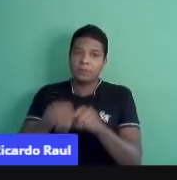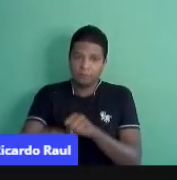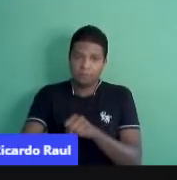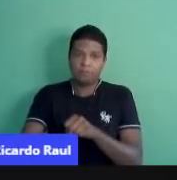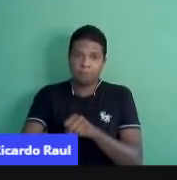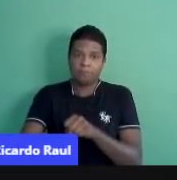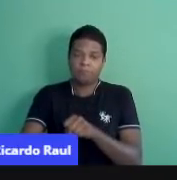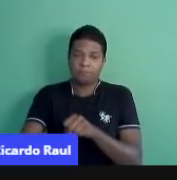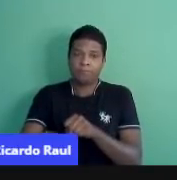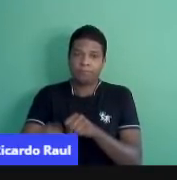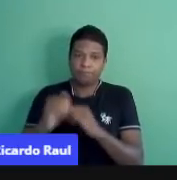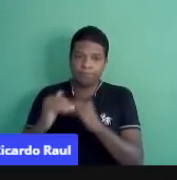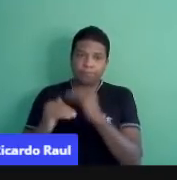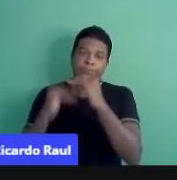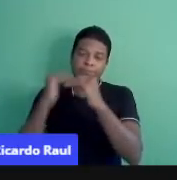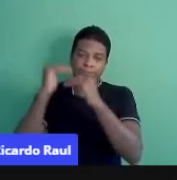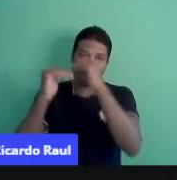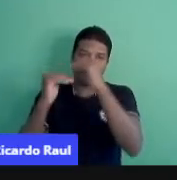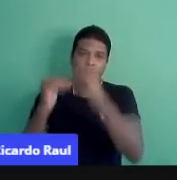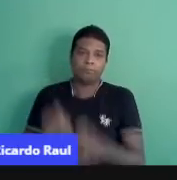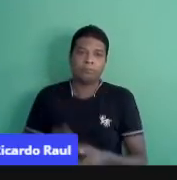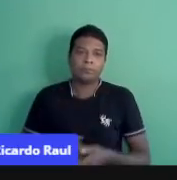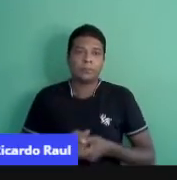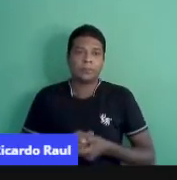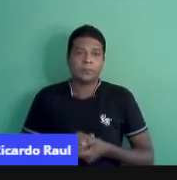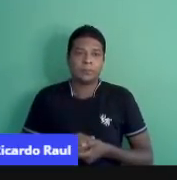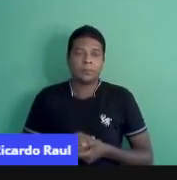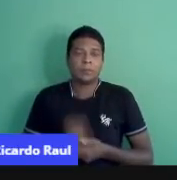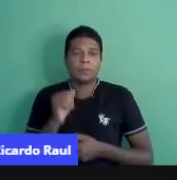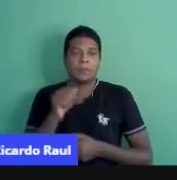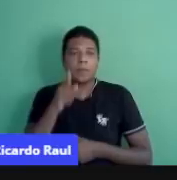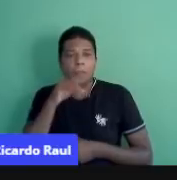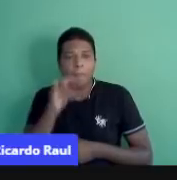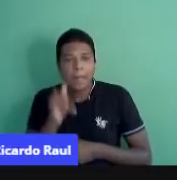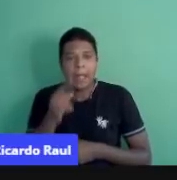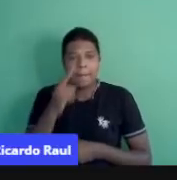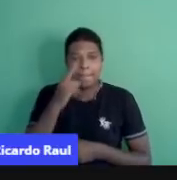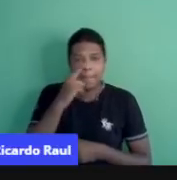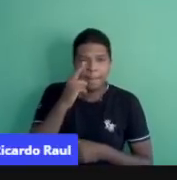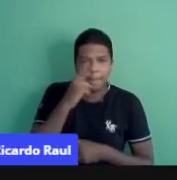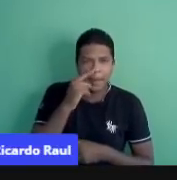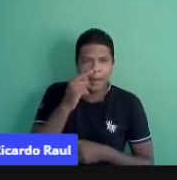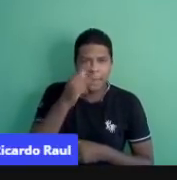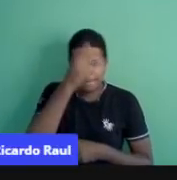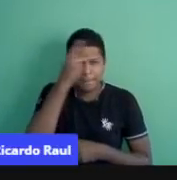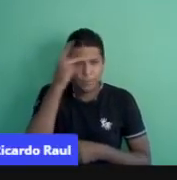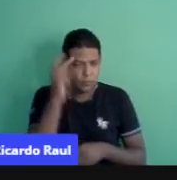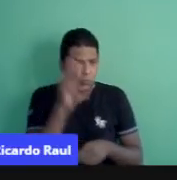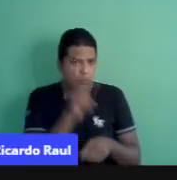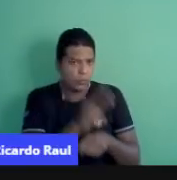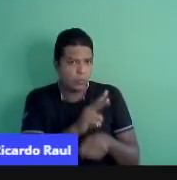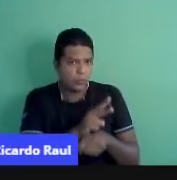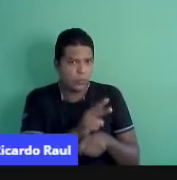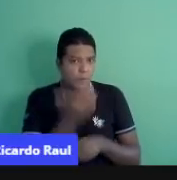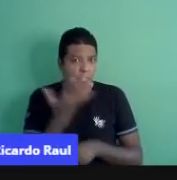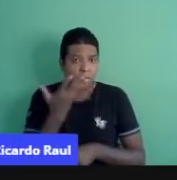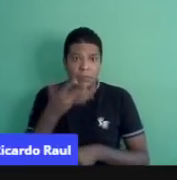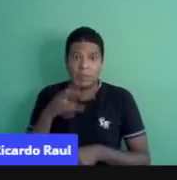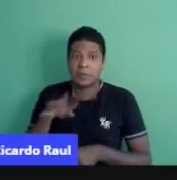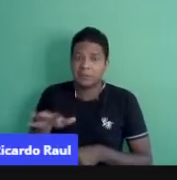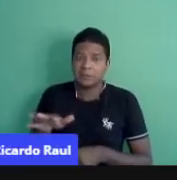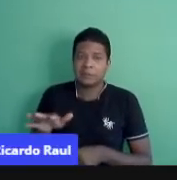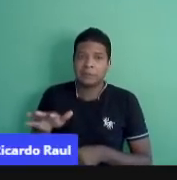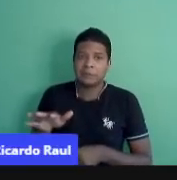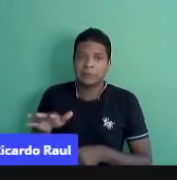para desenvolver. O pai, a mãe, a pessoa que cuida dessa criança, ela vai fazer o